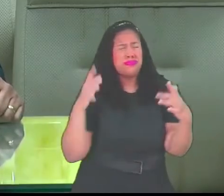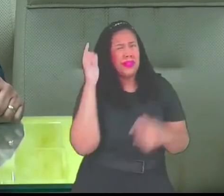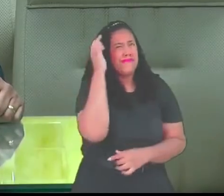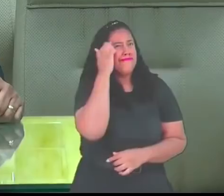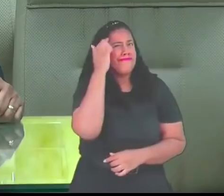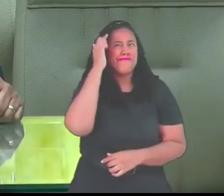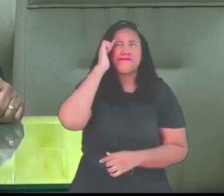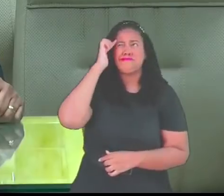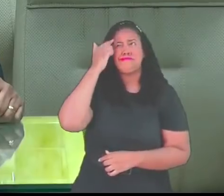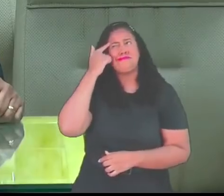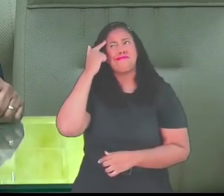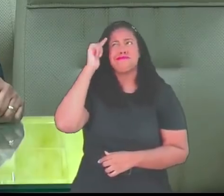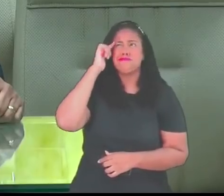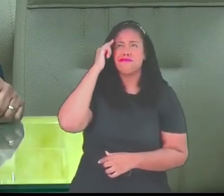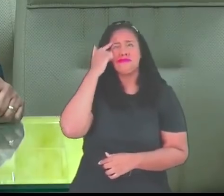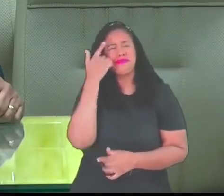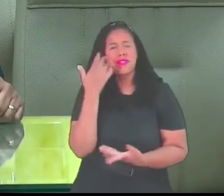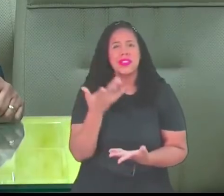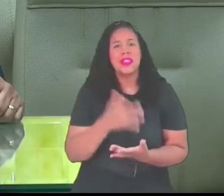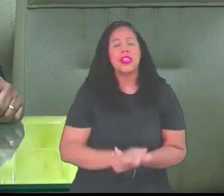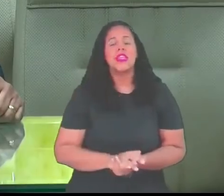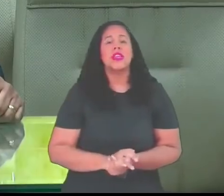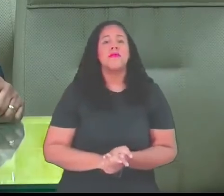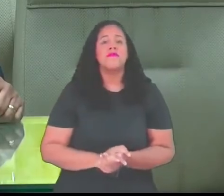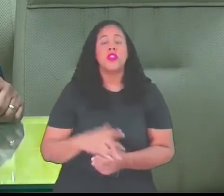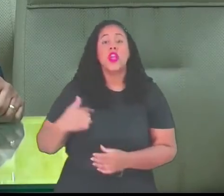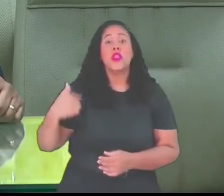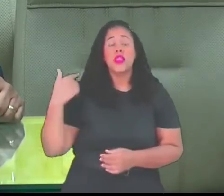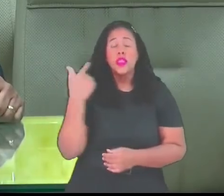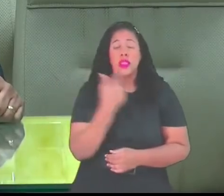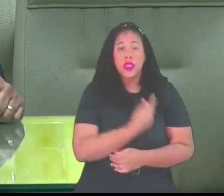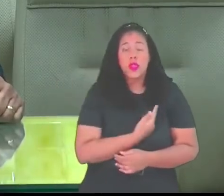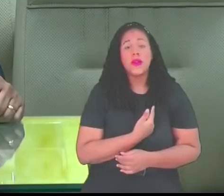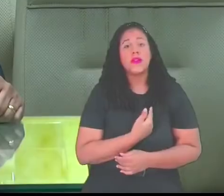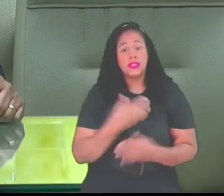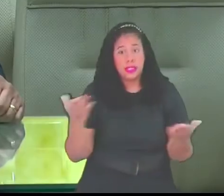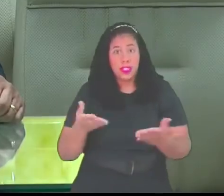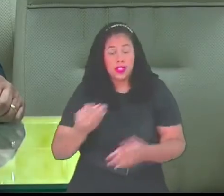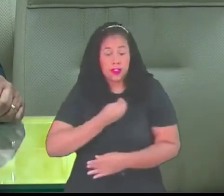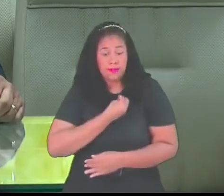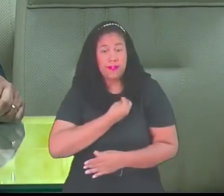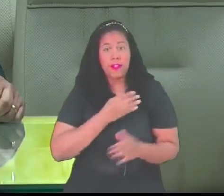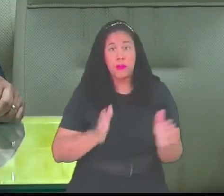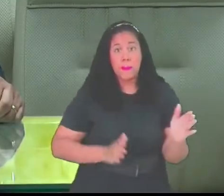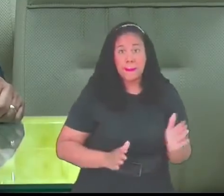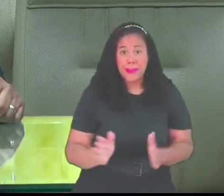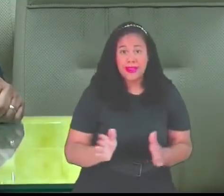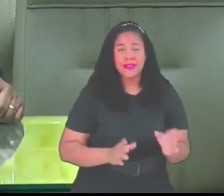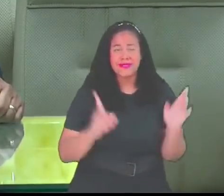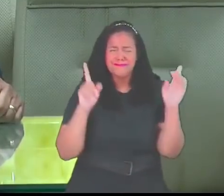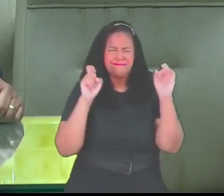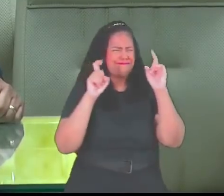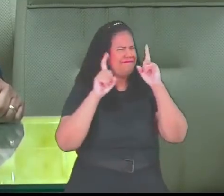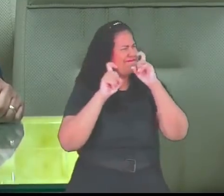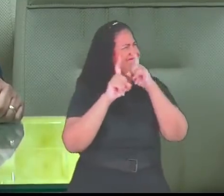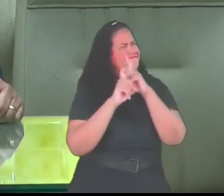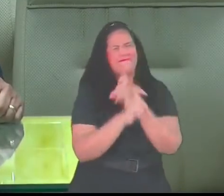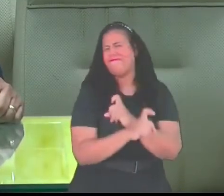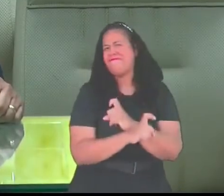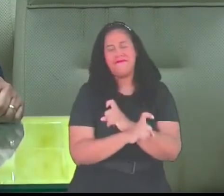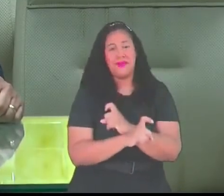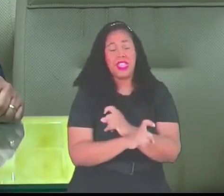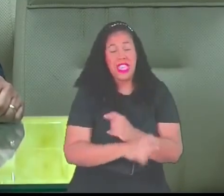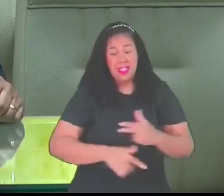dúvidas. Haja vista que nós estamos vivenciando uma época dificílima.